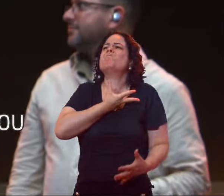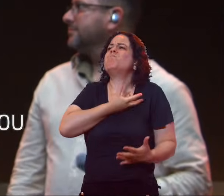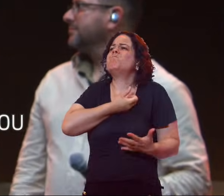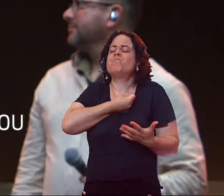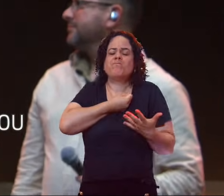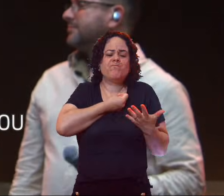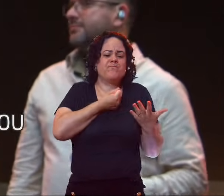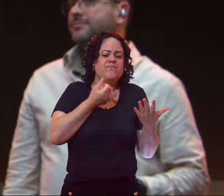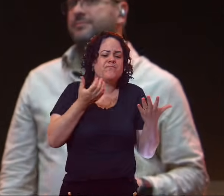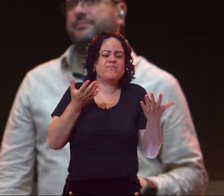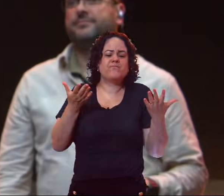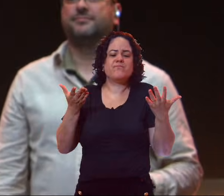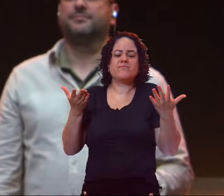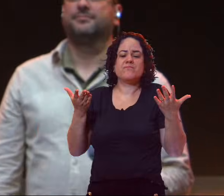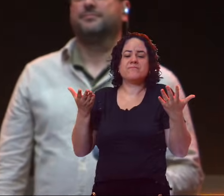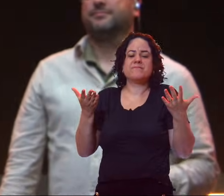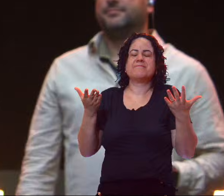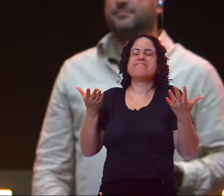Salvador,